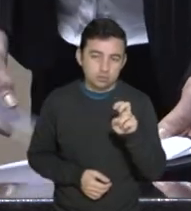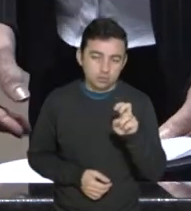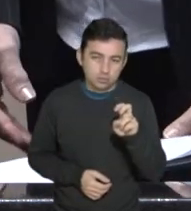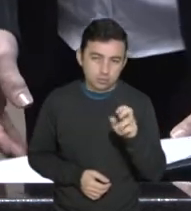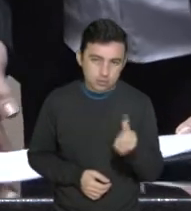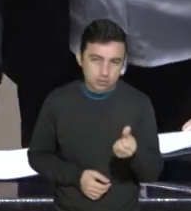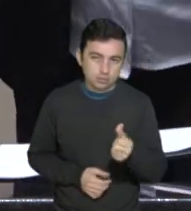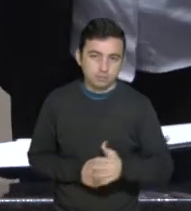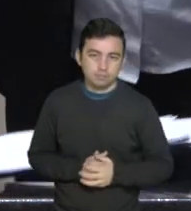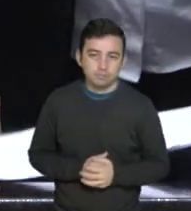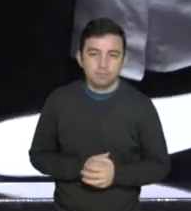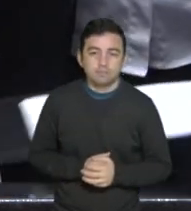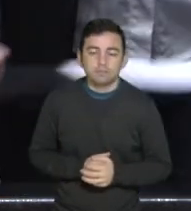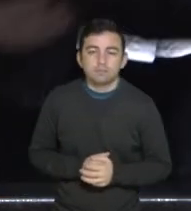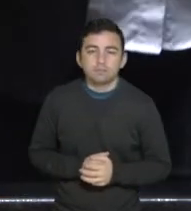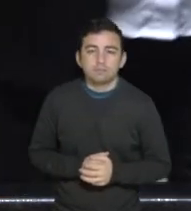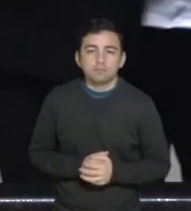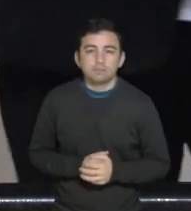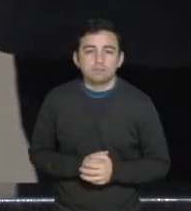486.